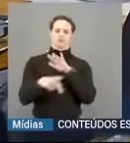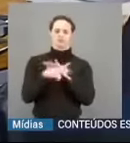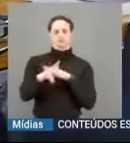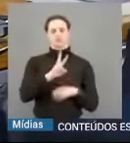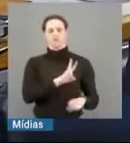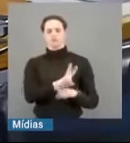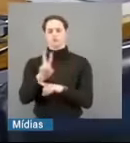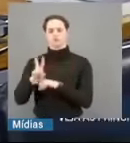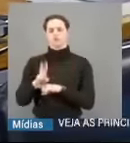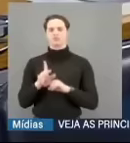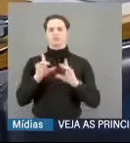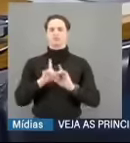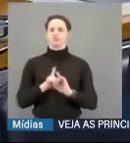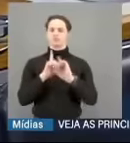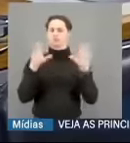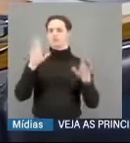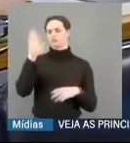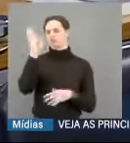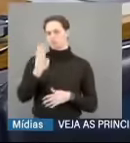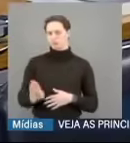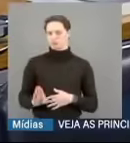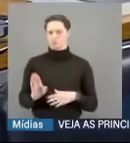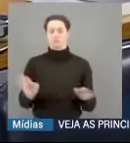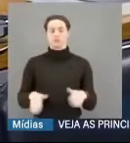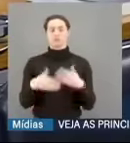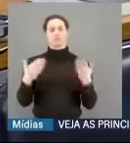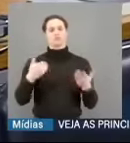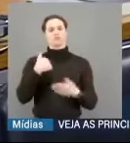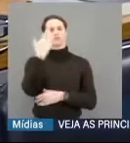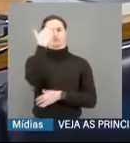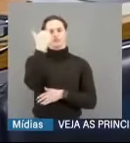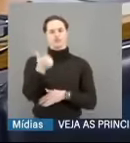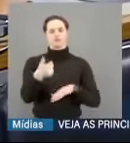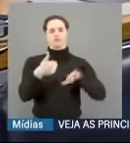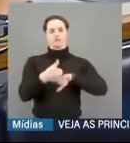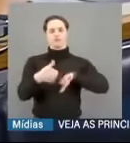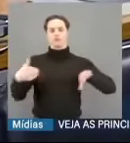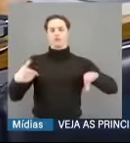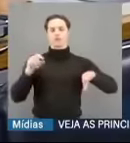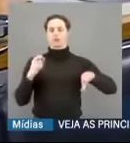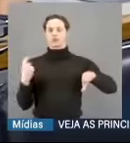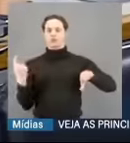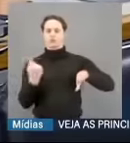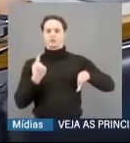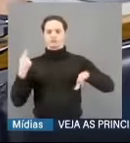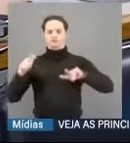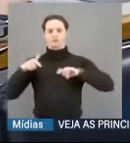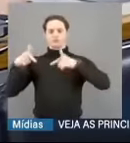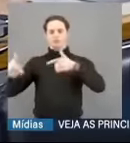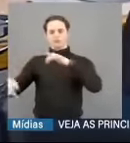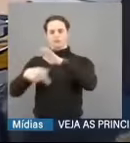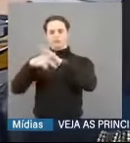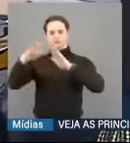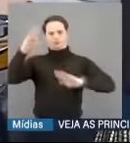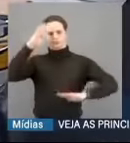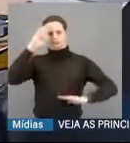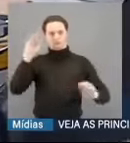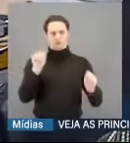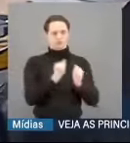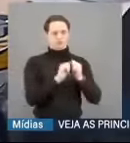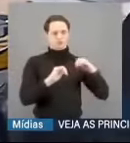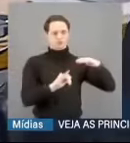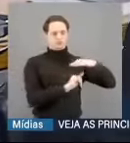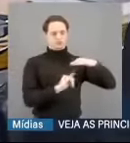preservação da democracia brasileira. E eu sei separar o que são ações individuais de militares com a